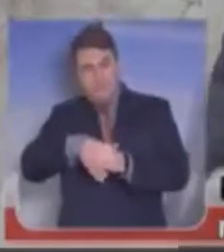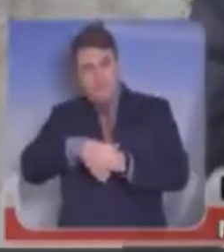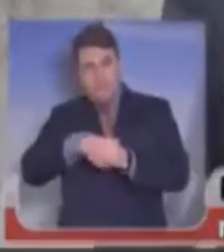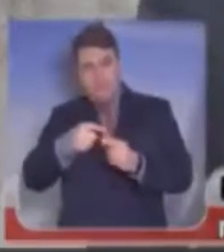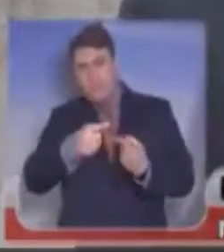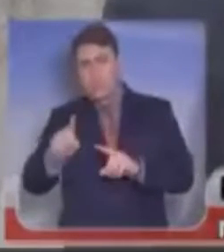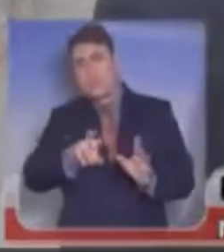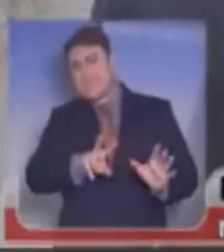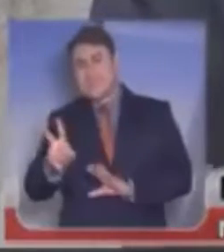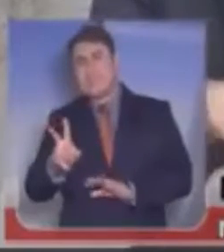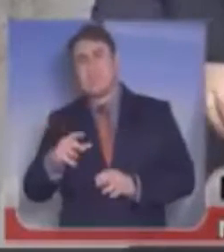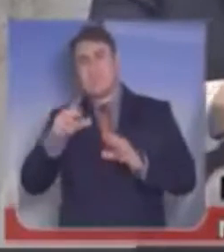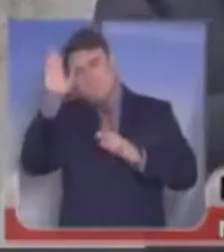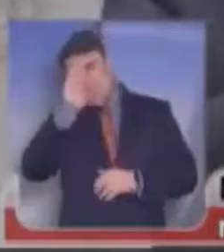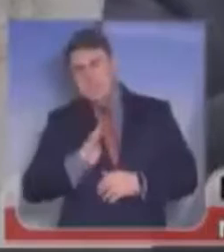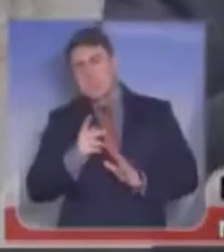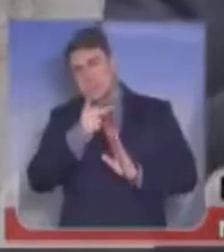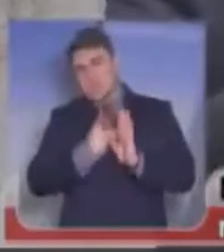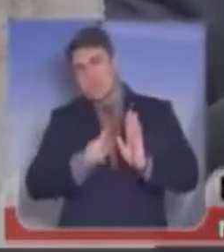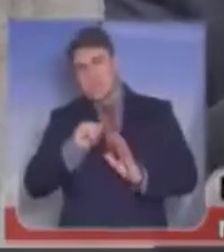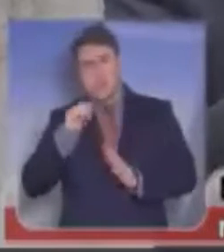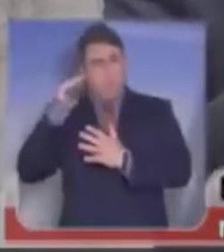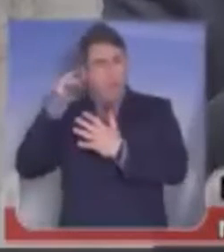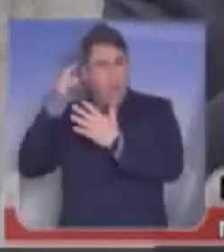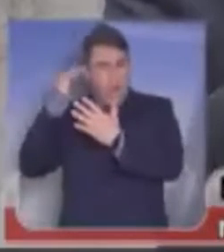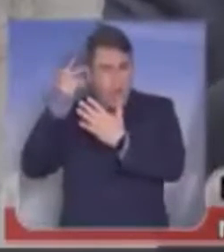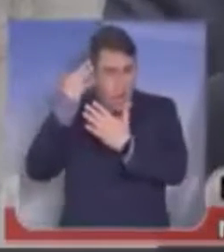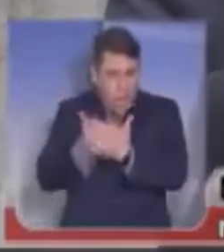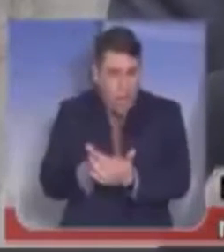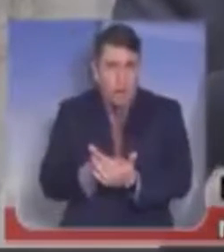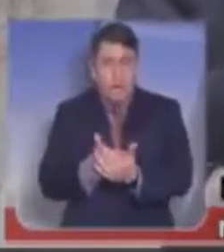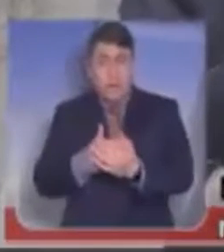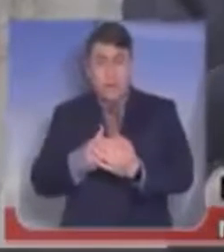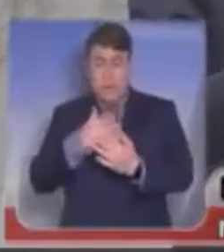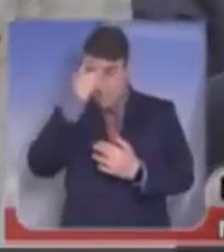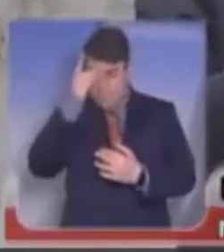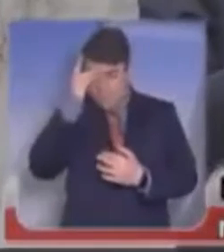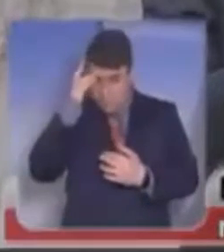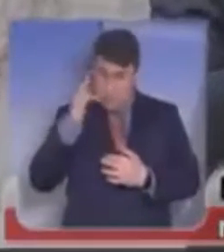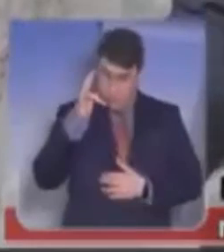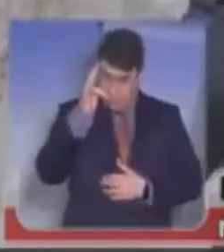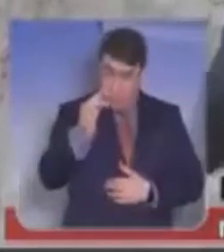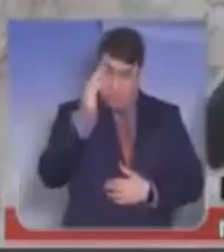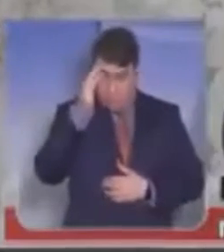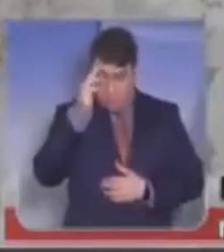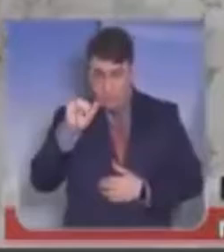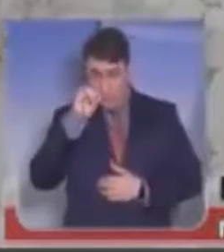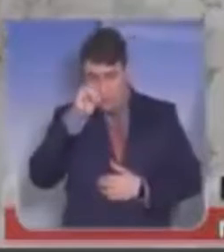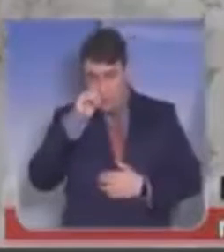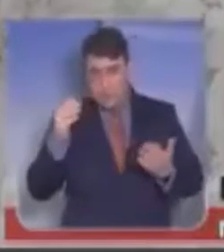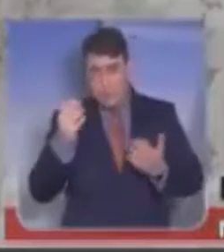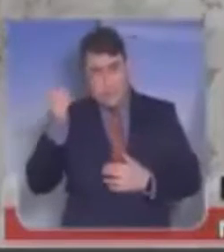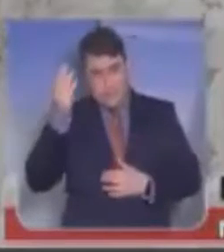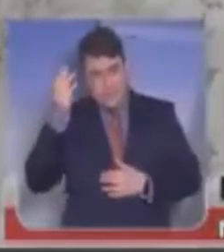da pátria na verdade esse projeto vai entrar para os anais aqui da casa dele quando as próximas gerações porque dá para desfazer viu o setor elétrico era tudo dos